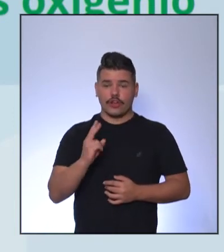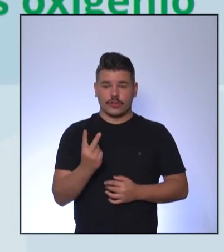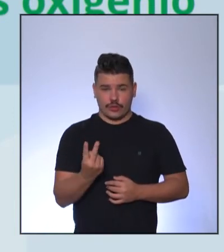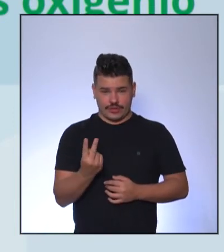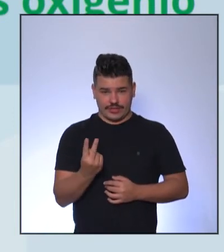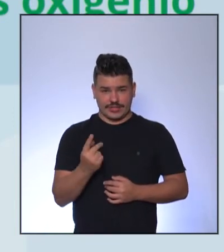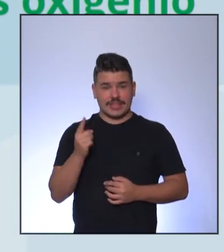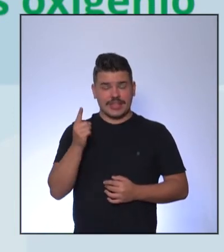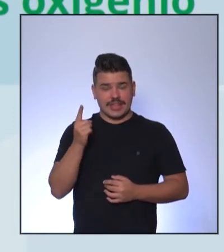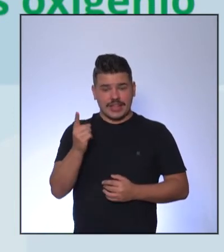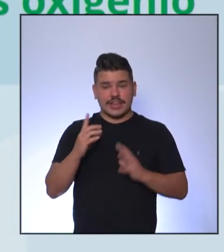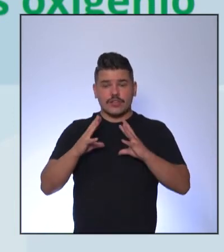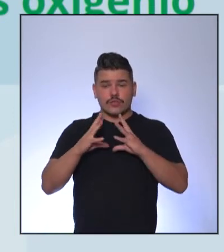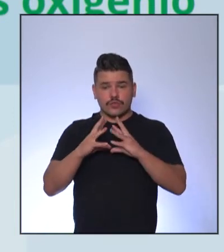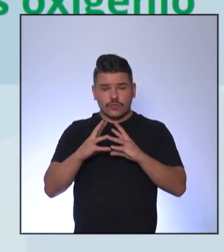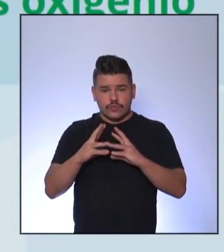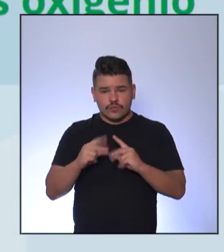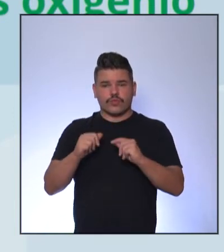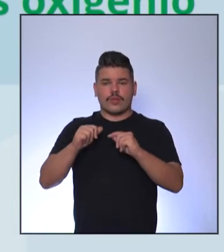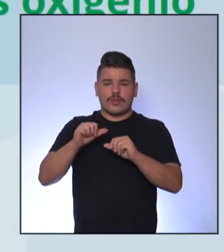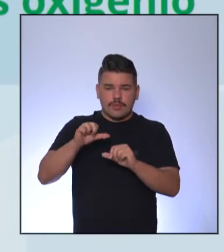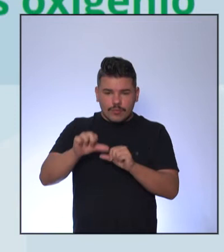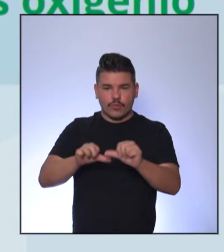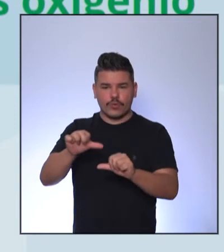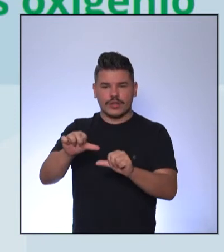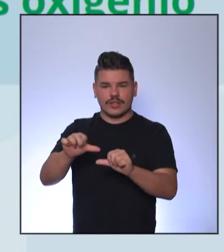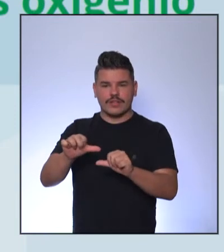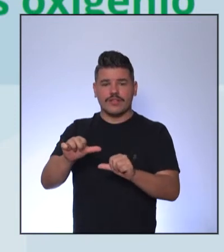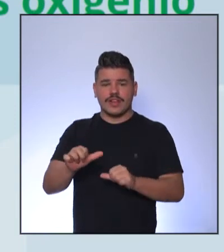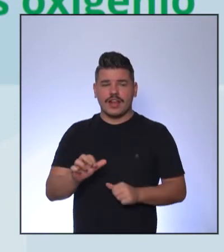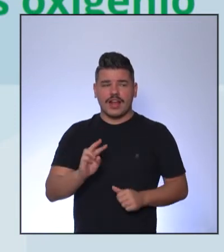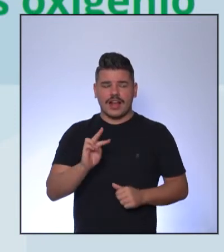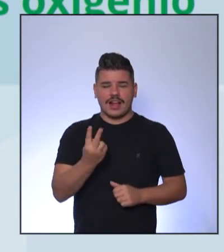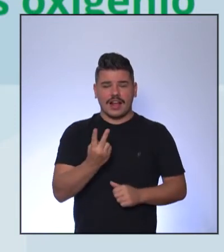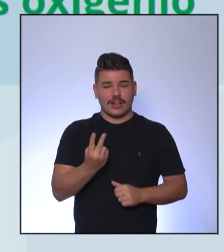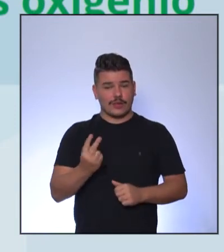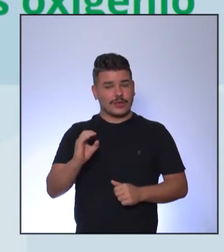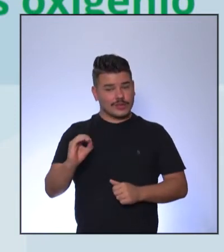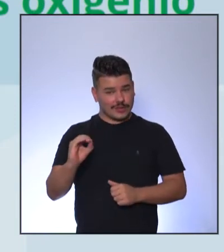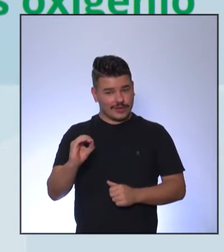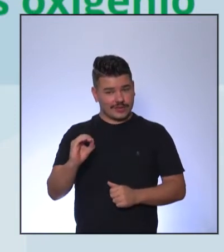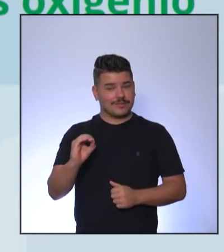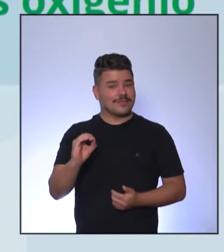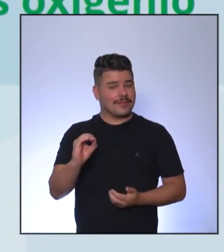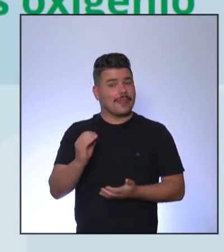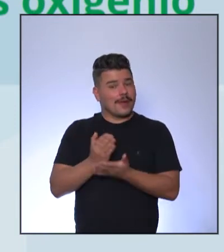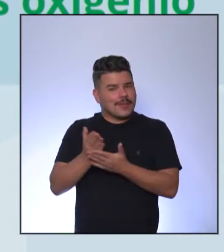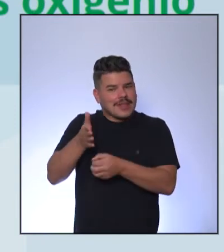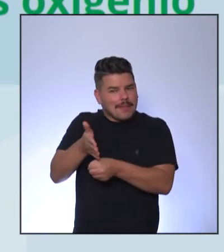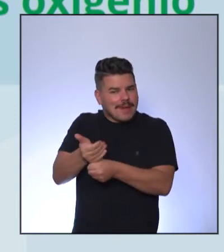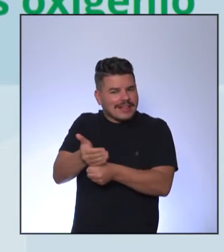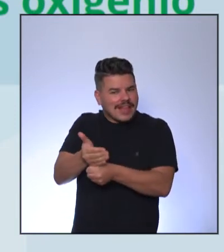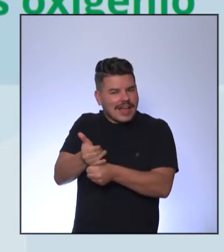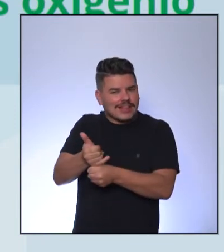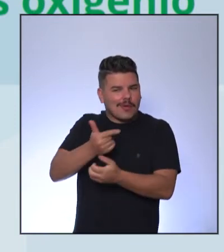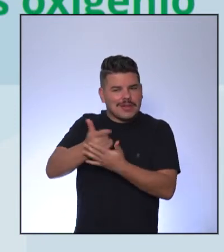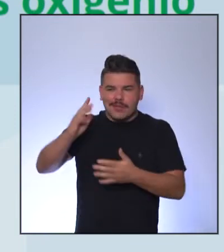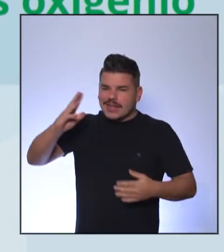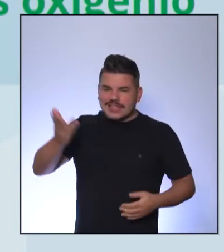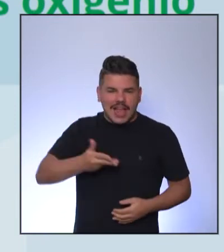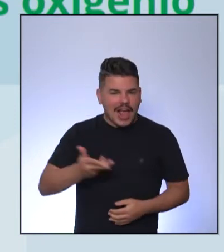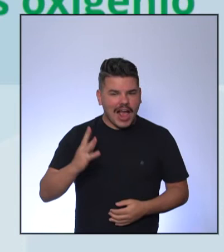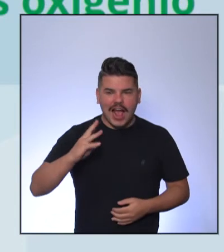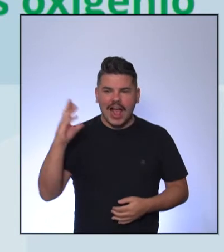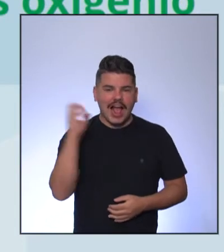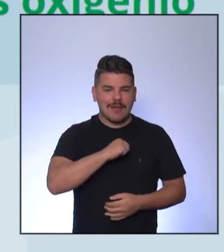se decompõe formando água e gás oxigênio. Quando eu coloco a batata, essa decomposição acontece de forma mais rápida, acontece